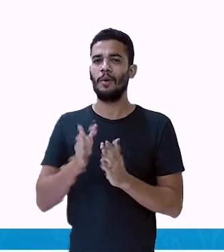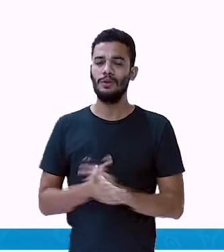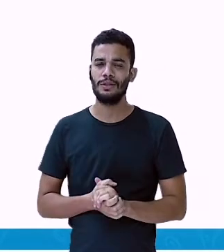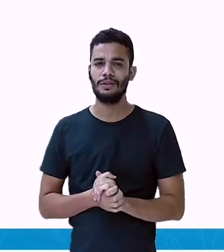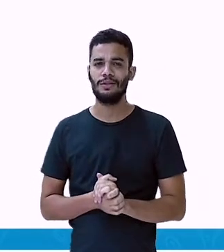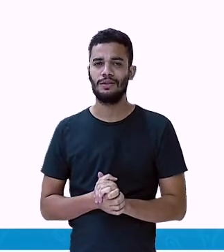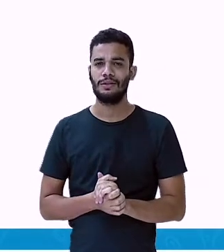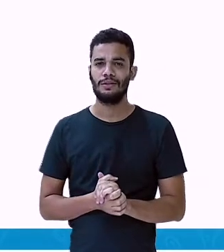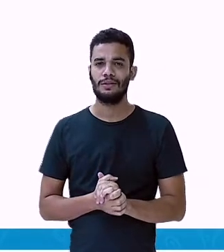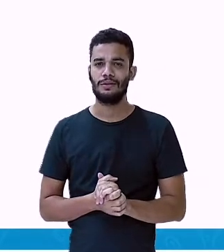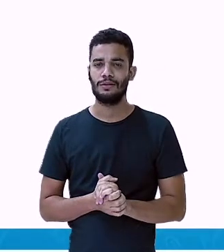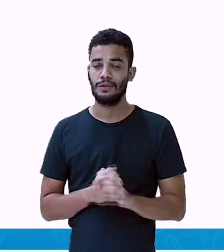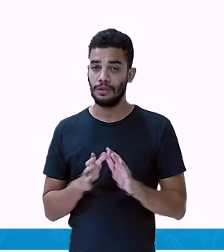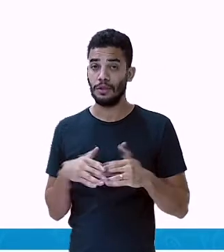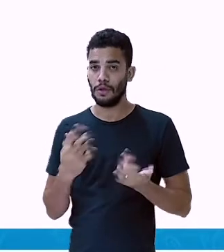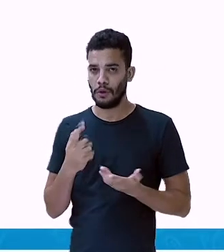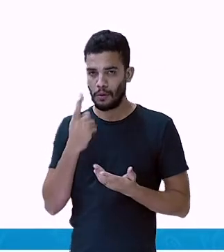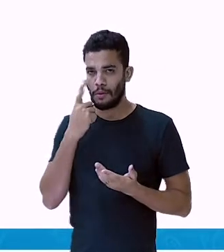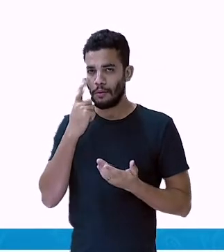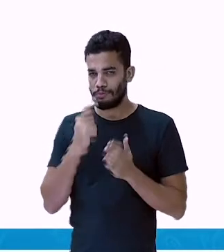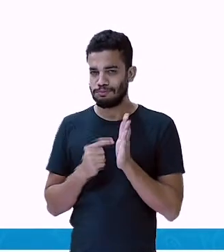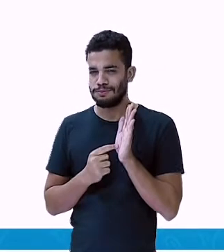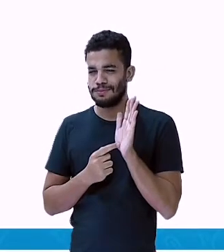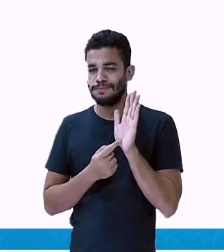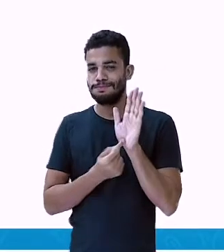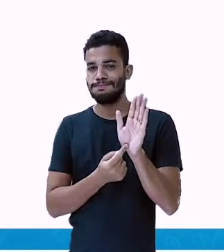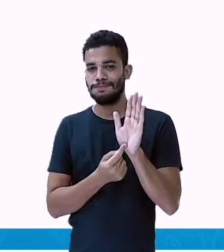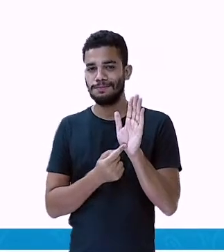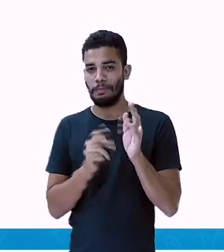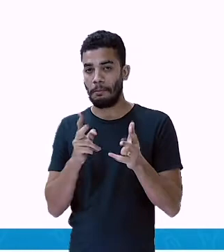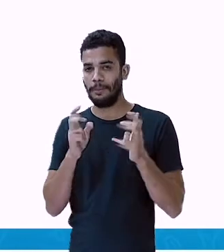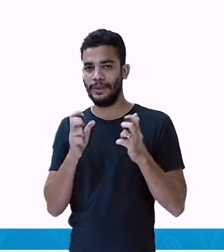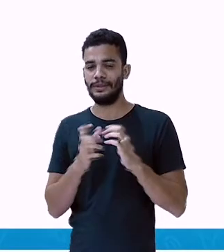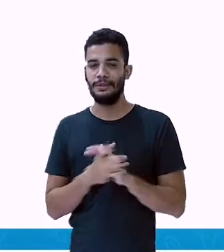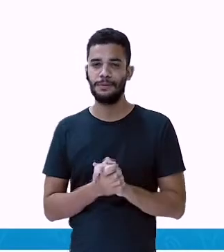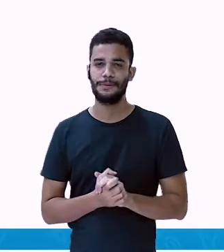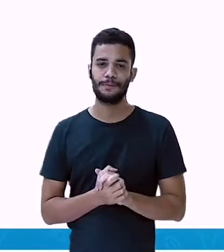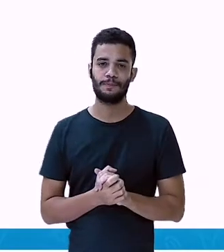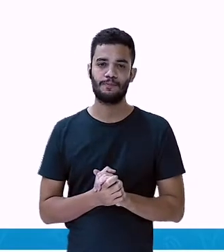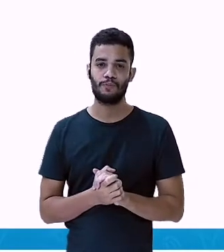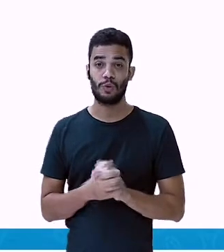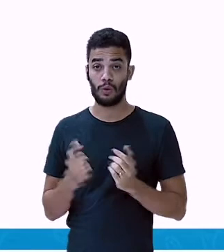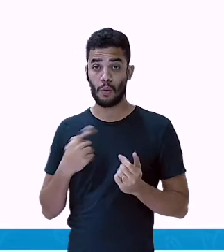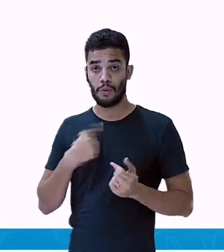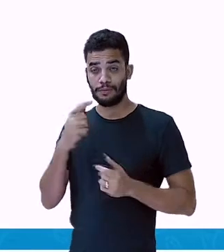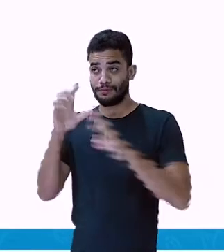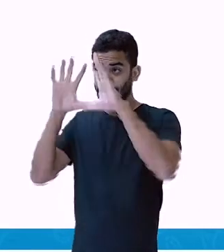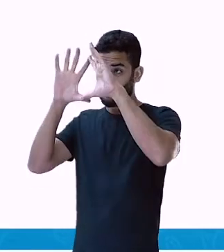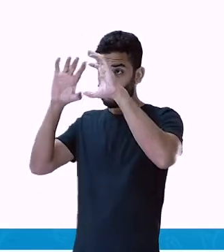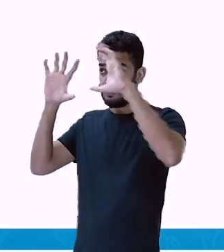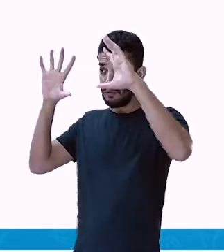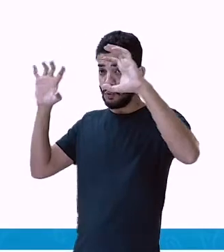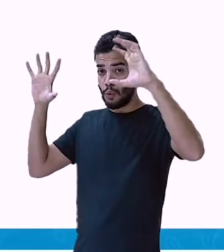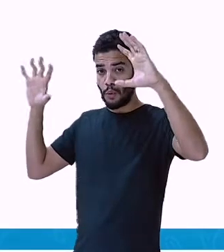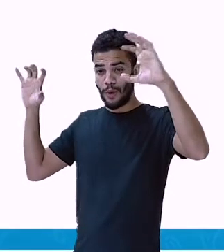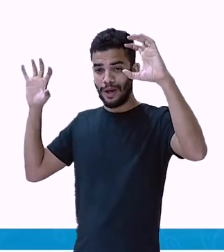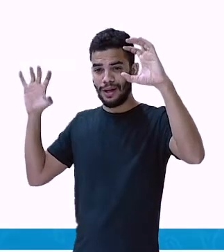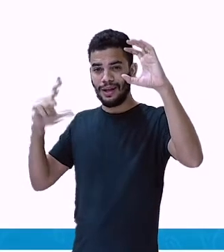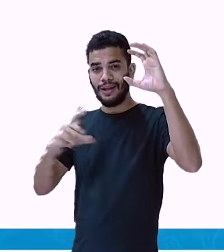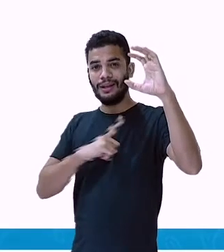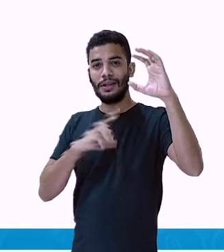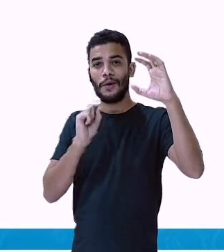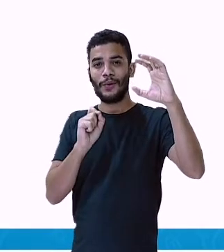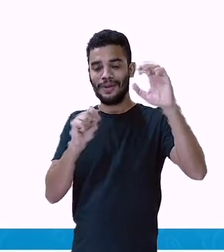eu vou só dar aquele clique. Veja só, gente, no ar atmosférico, nós temos mistura